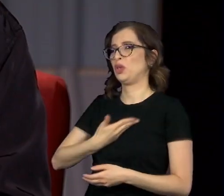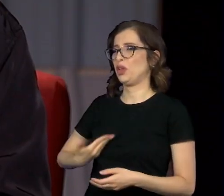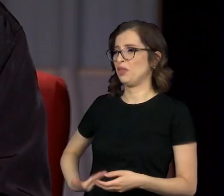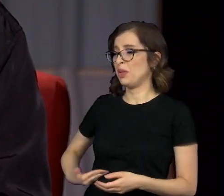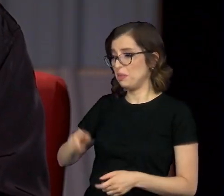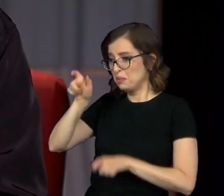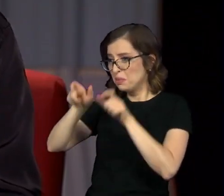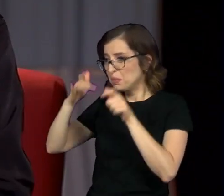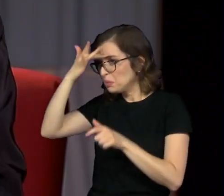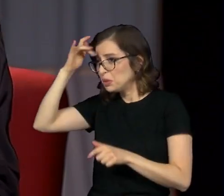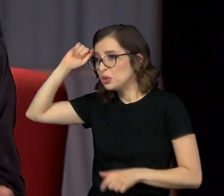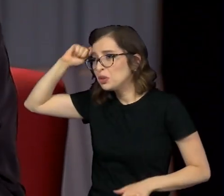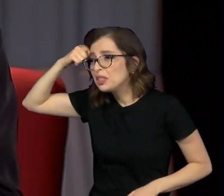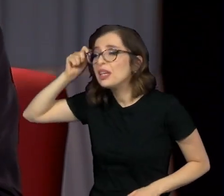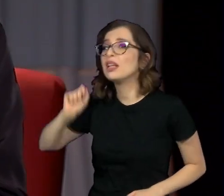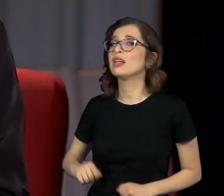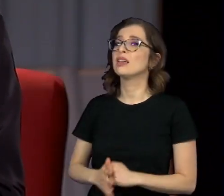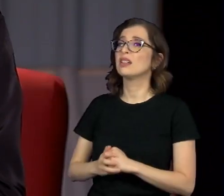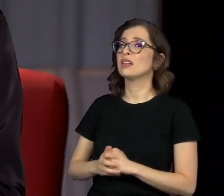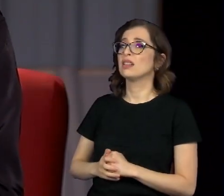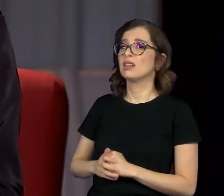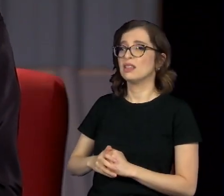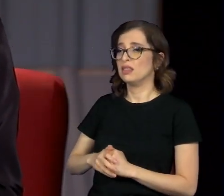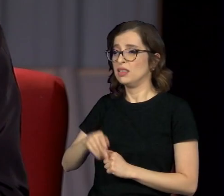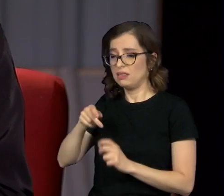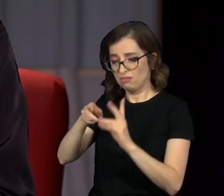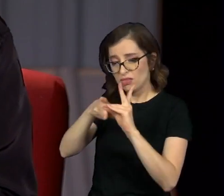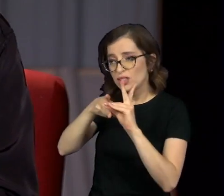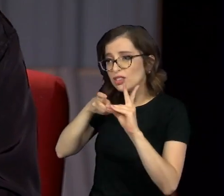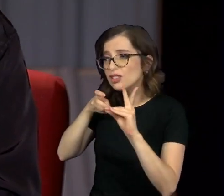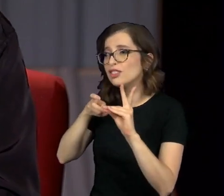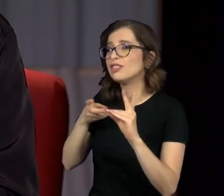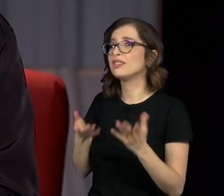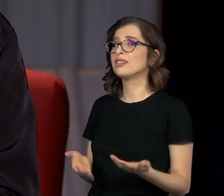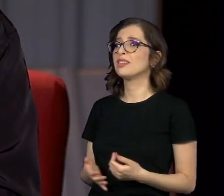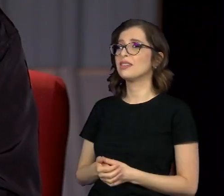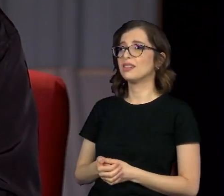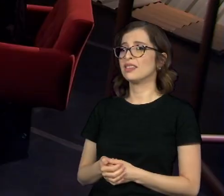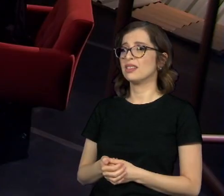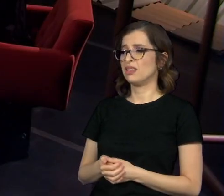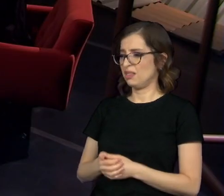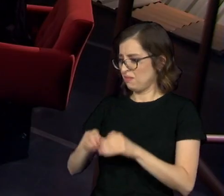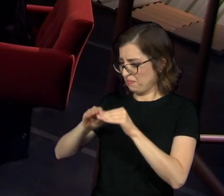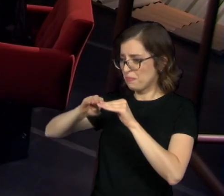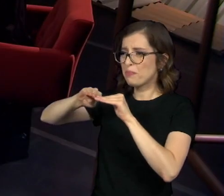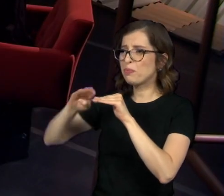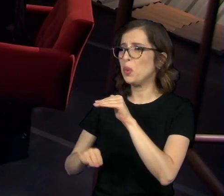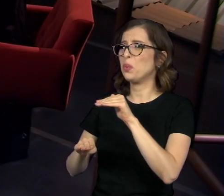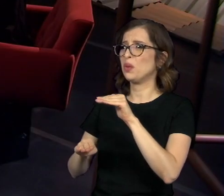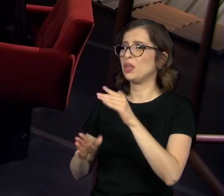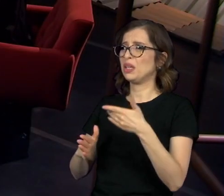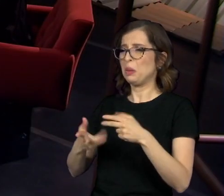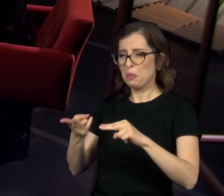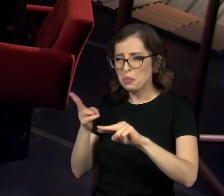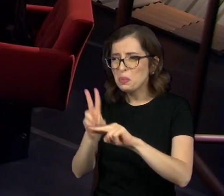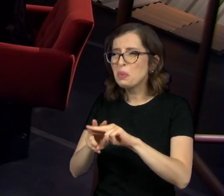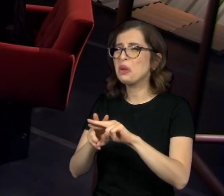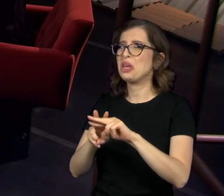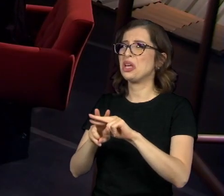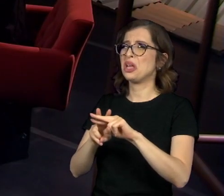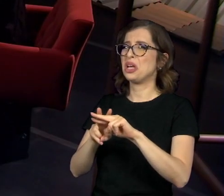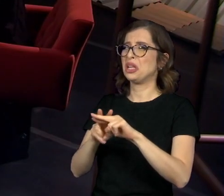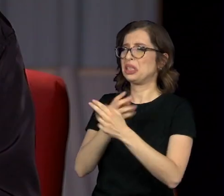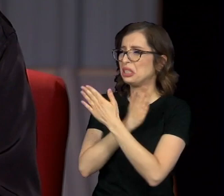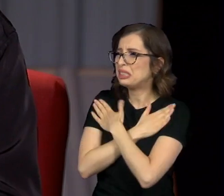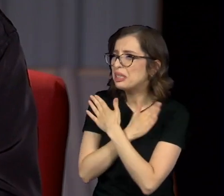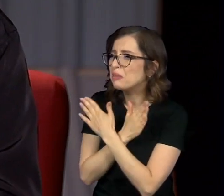pardas e indígenas numa base da pirâmide, em todos os sentidos, são os mais encarcerados, são aqueles que estão desempregados em maior